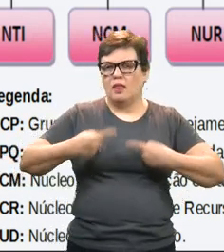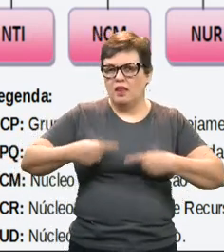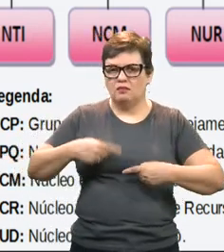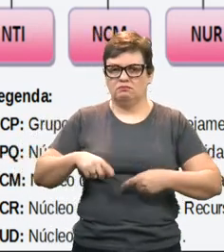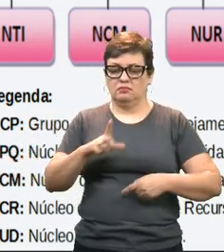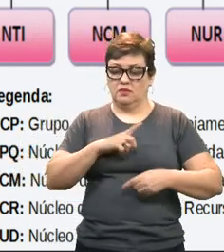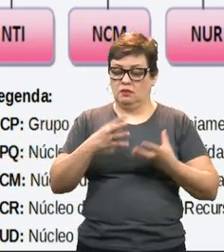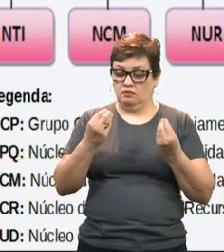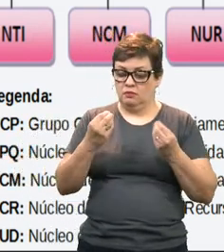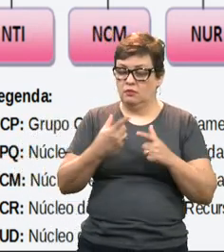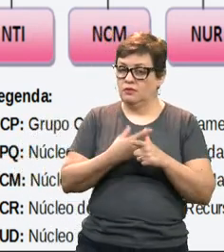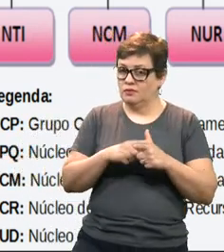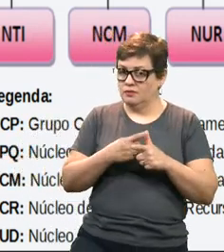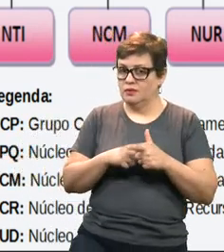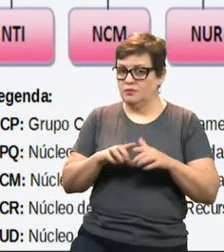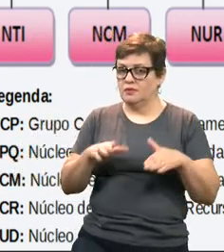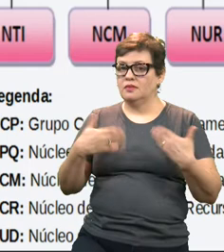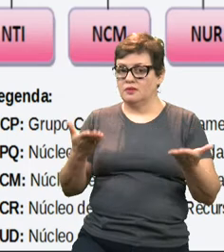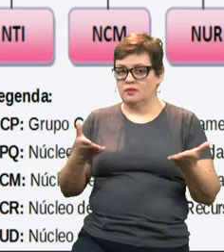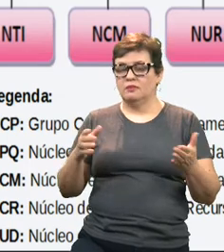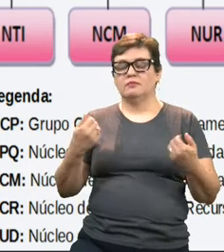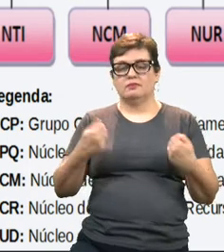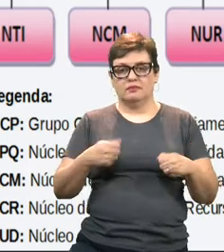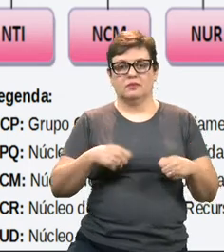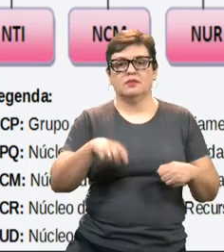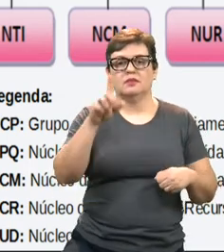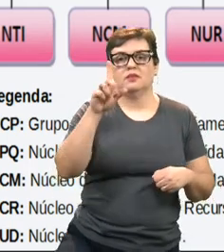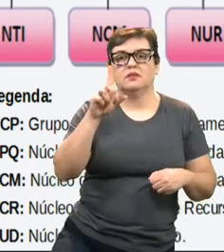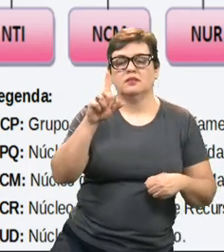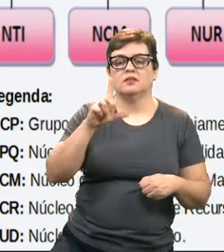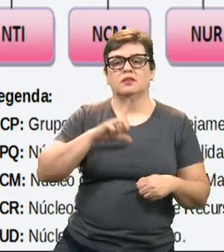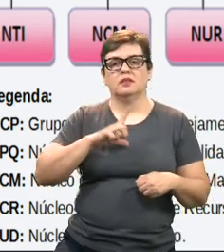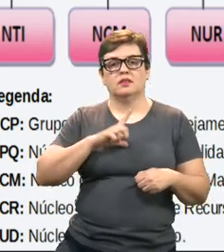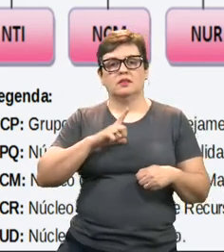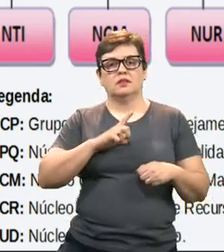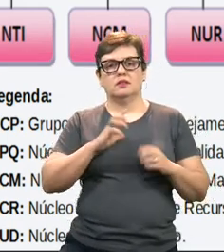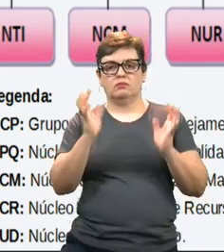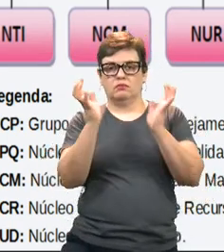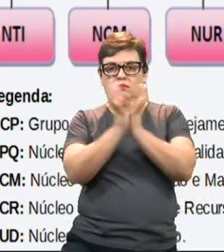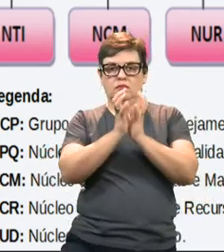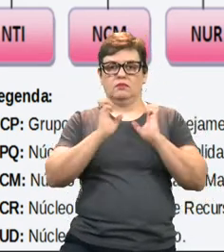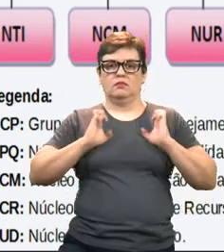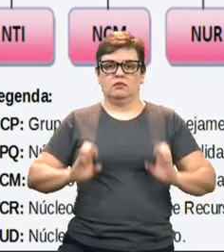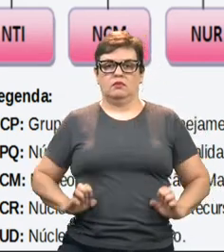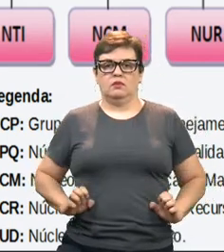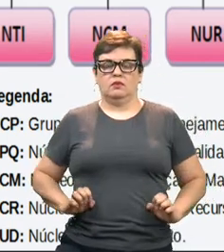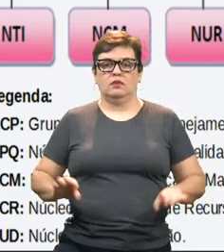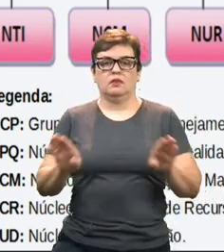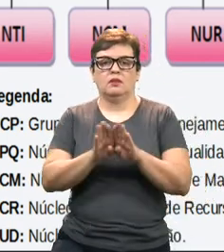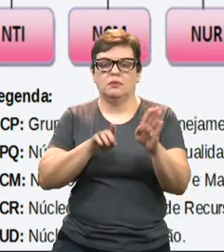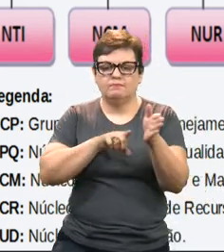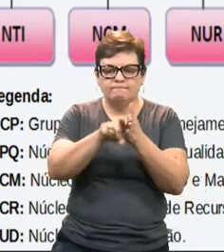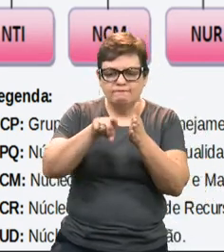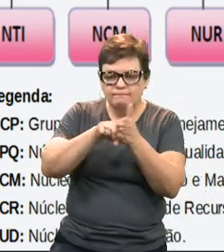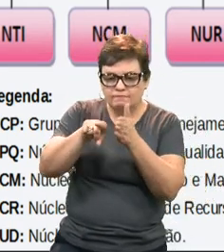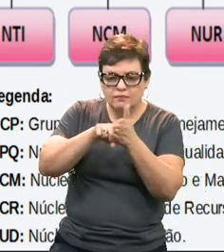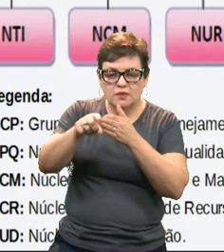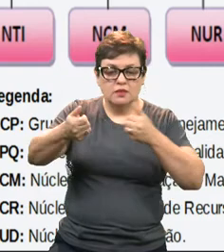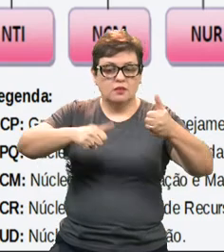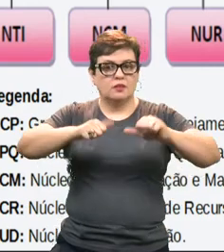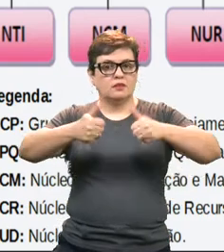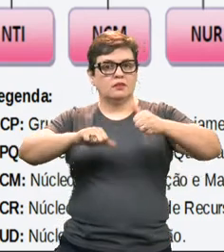imbróglios. Nada melhor do que se ter um núcleo de ética. o Núcleo de Pesquisa e